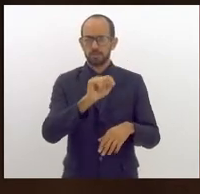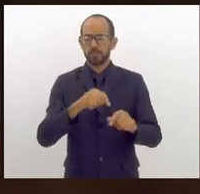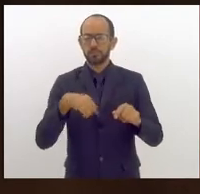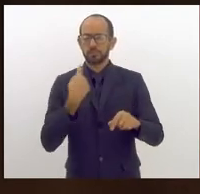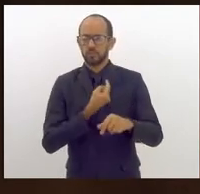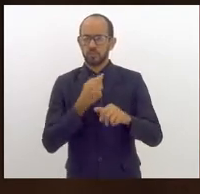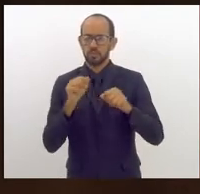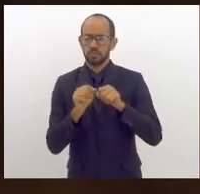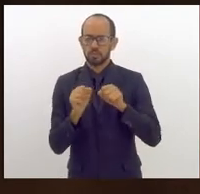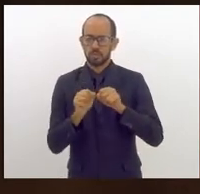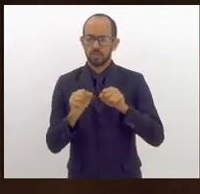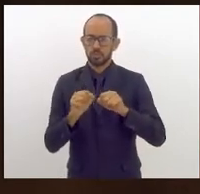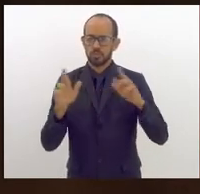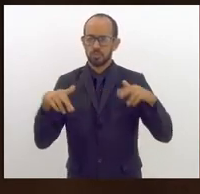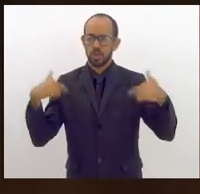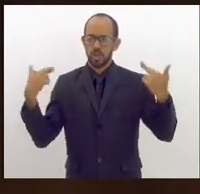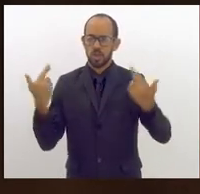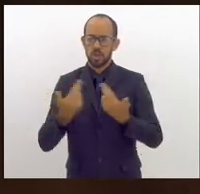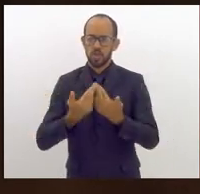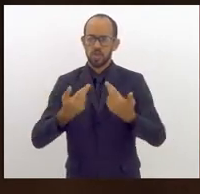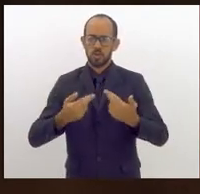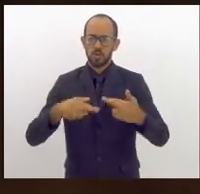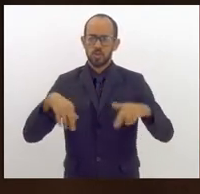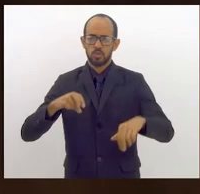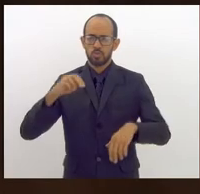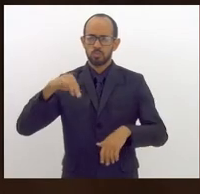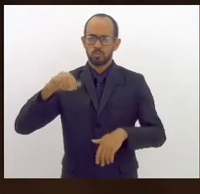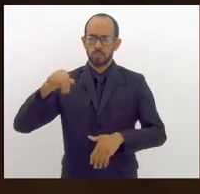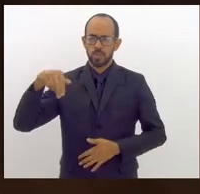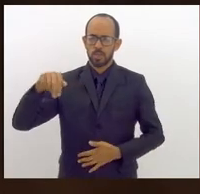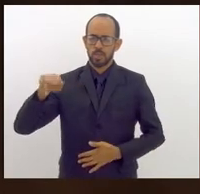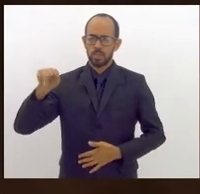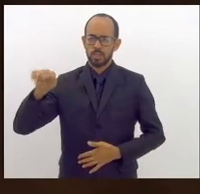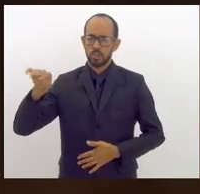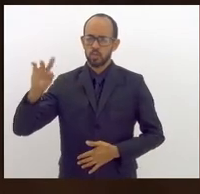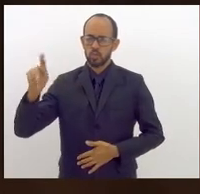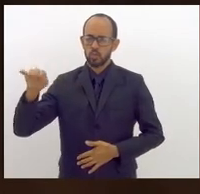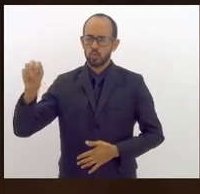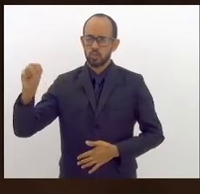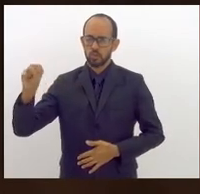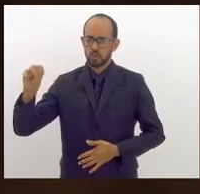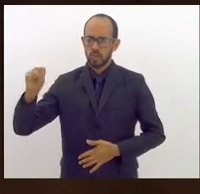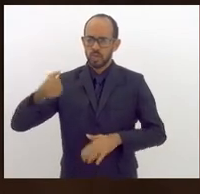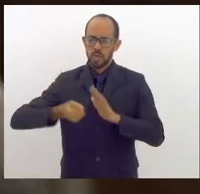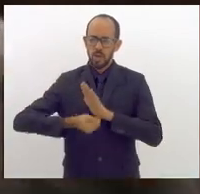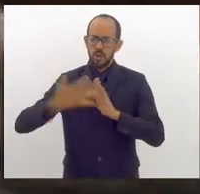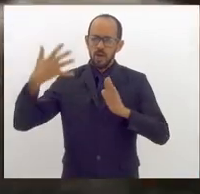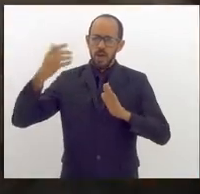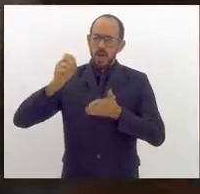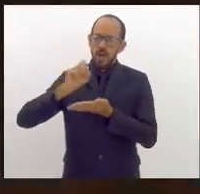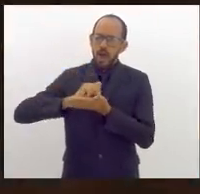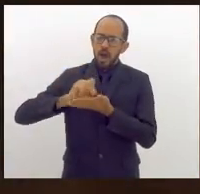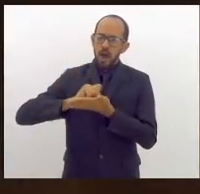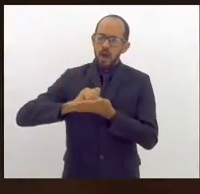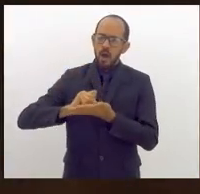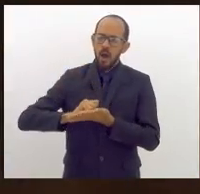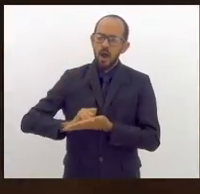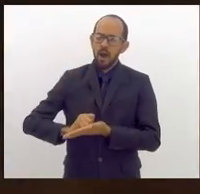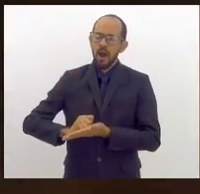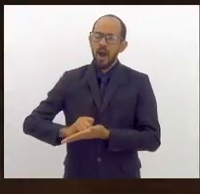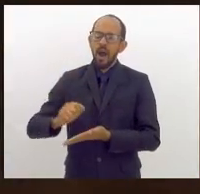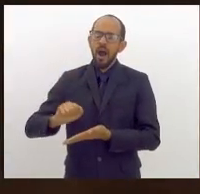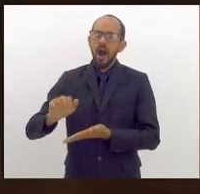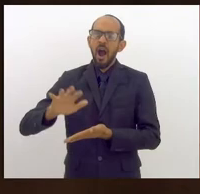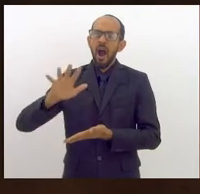uma ampla reunião na biblioteca Parque de Manguinhos com vários autores e autores é de obras literárias das favelas do Rio de Janeiro